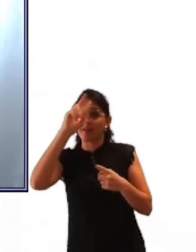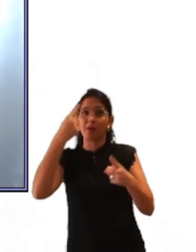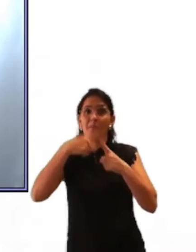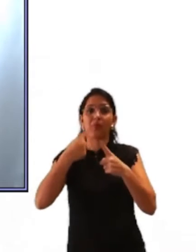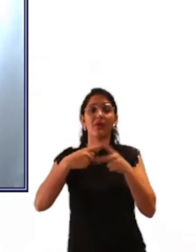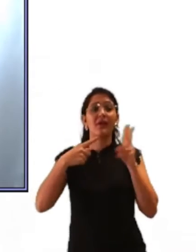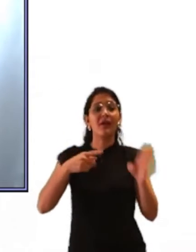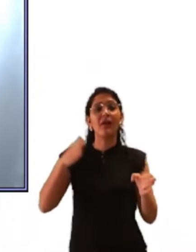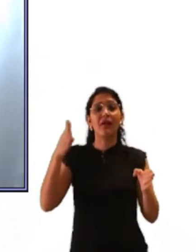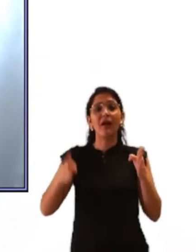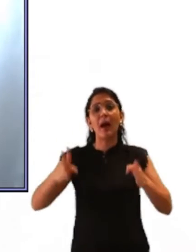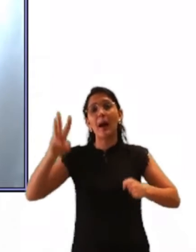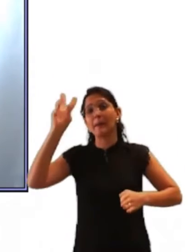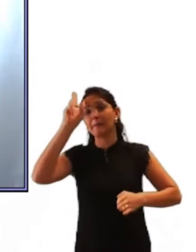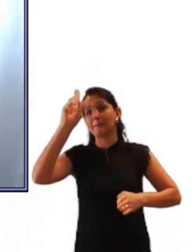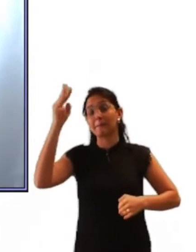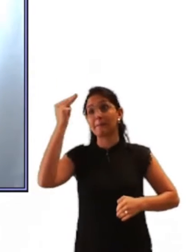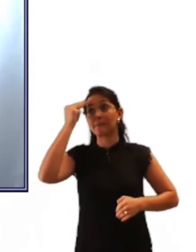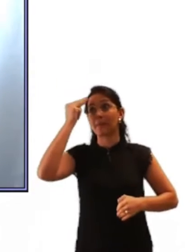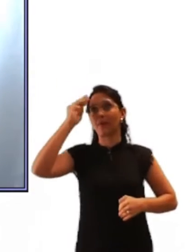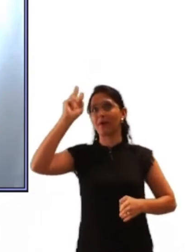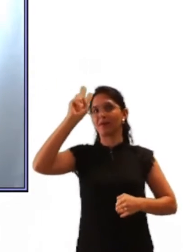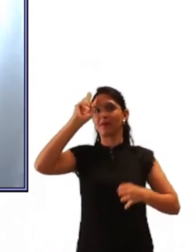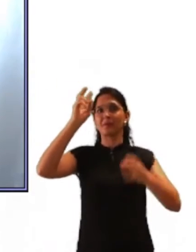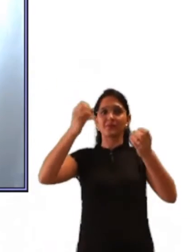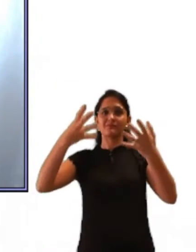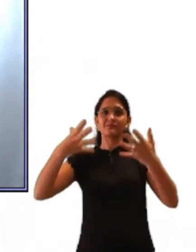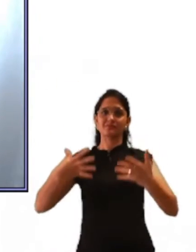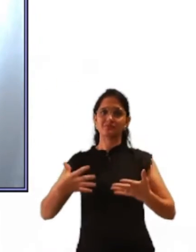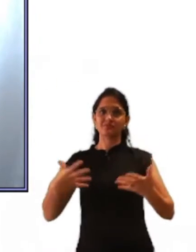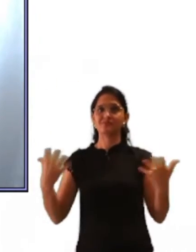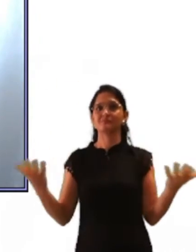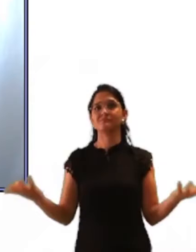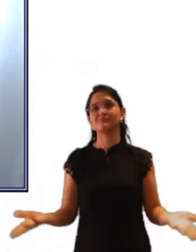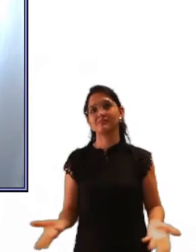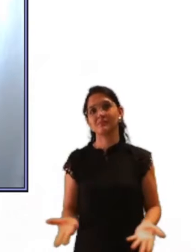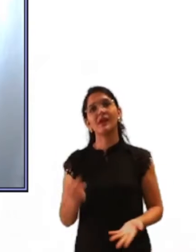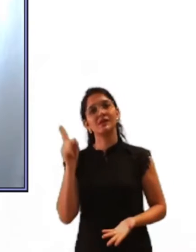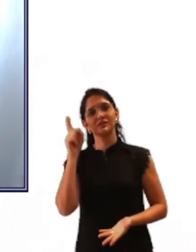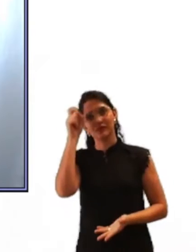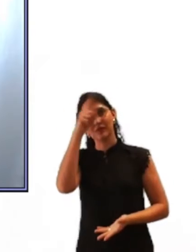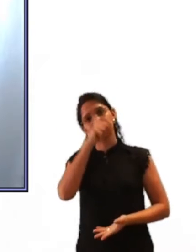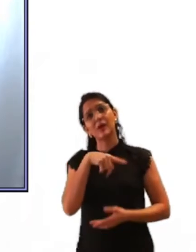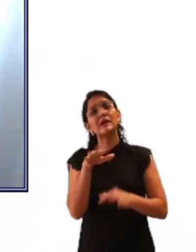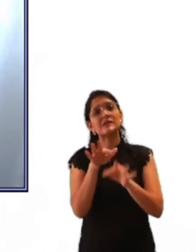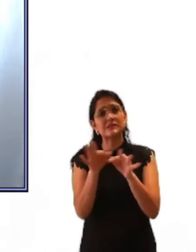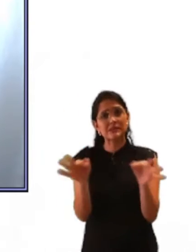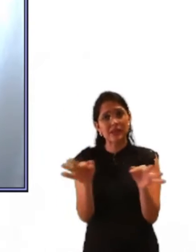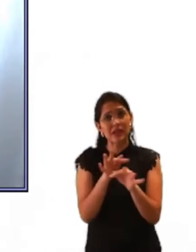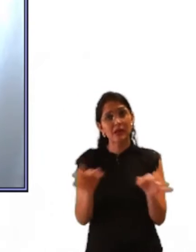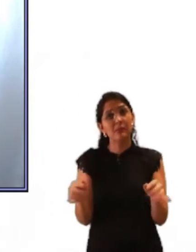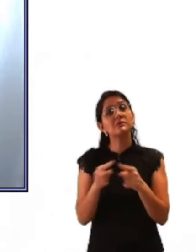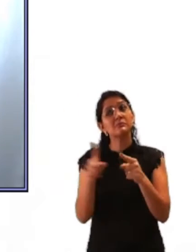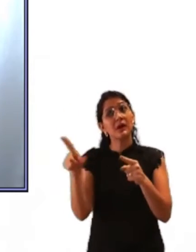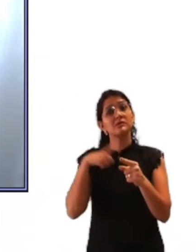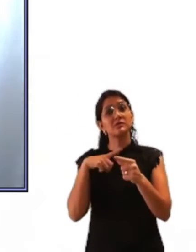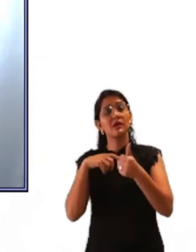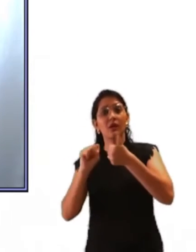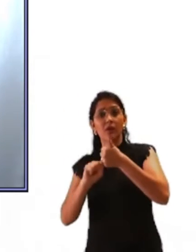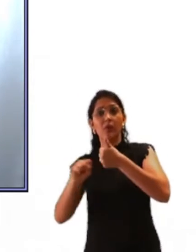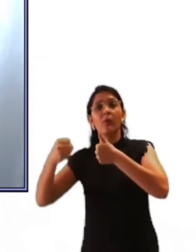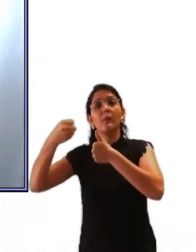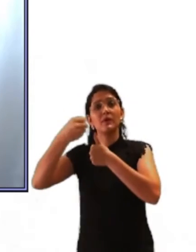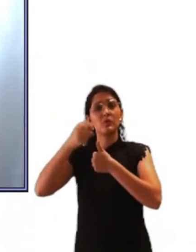memória humana de conservar seus registros eternamente. Isso é, parece uma coisa simples, né? Mas a gente tem uma súmula do STJ dizendo